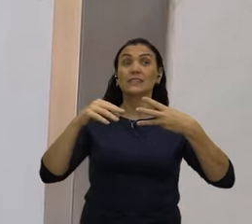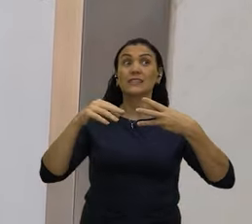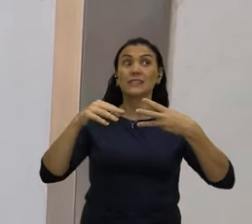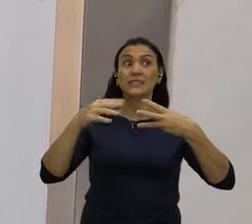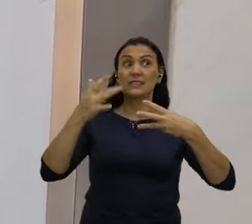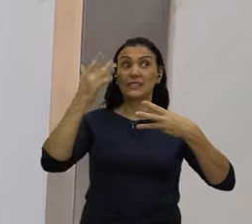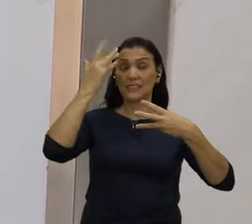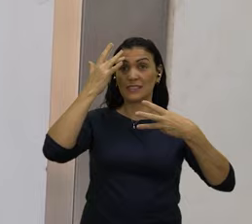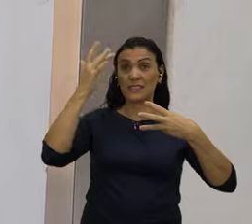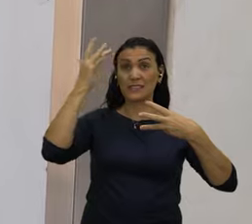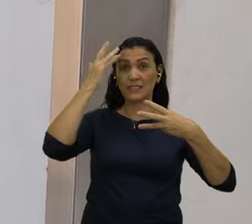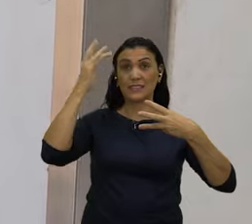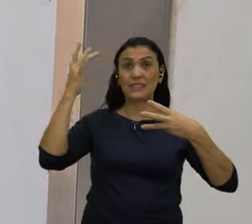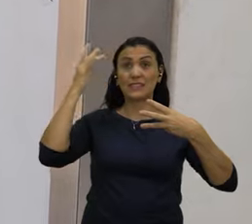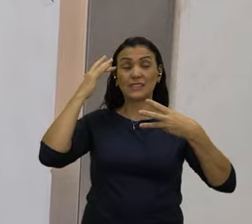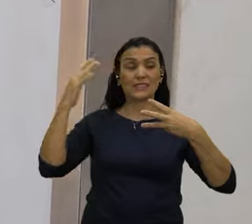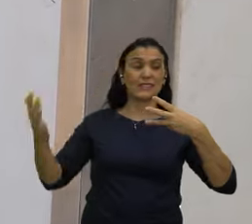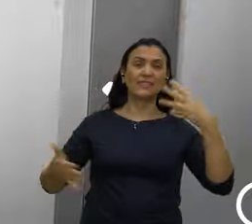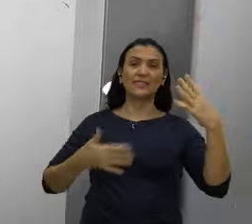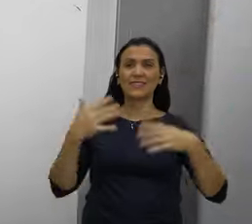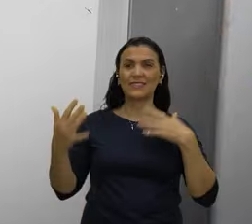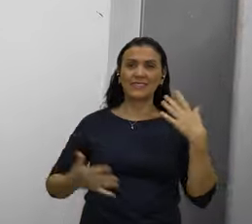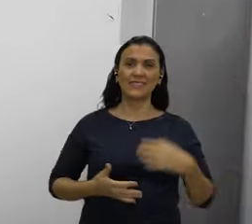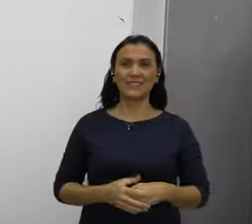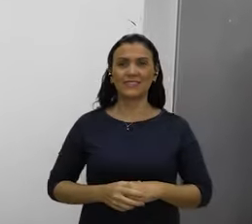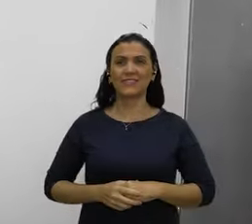ideia. Reguladoras de quê?